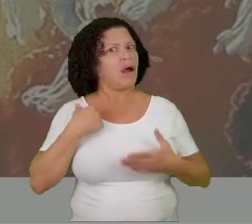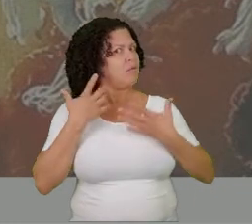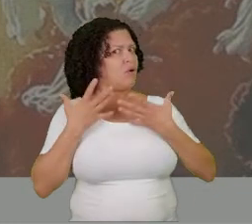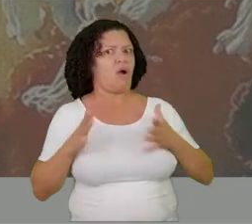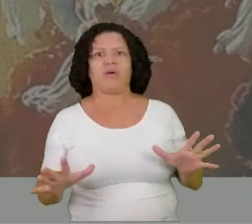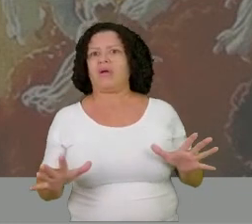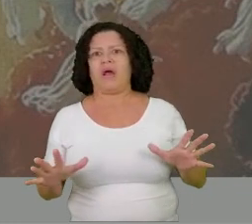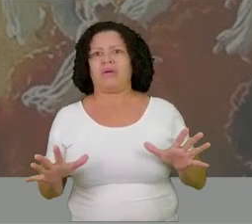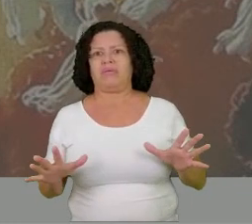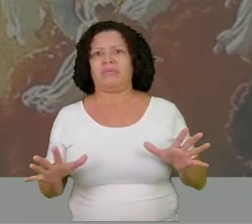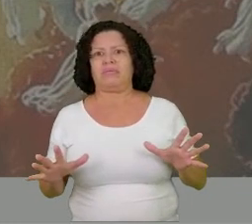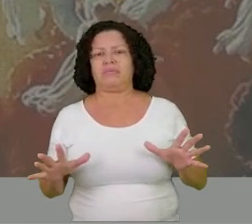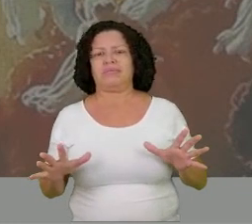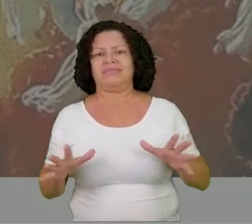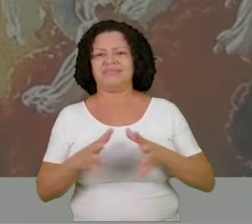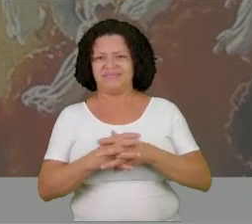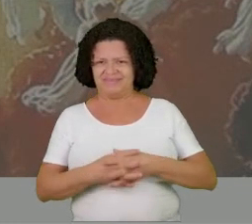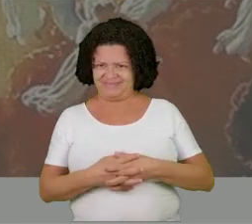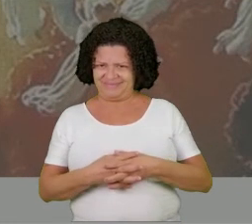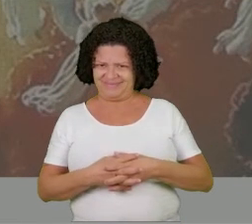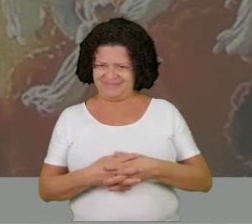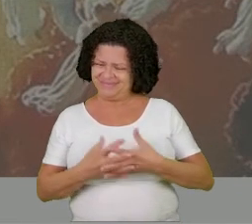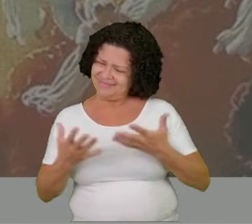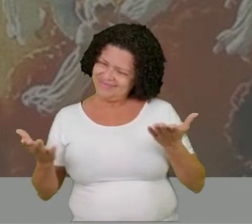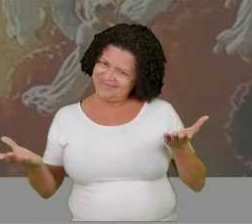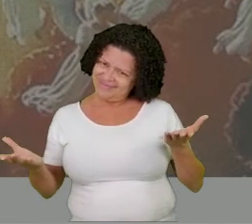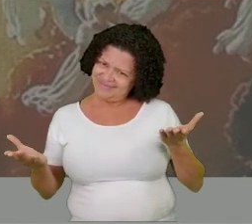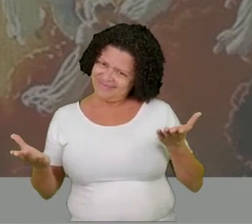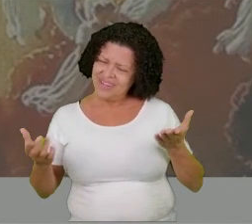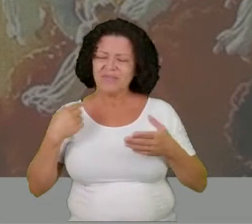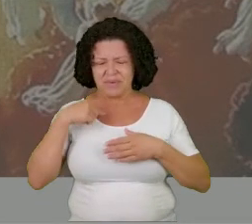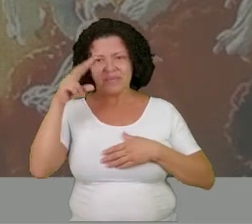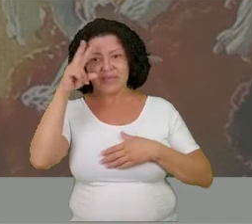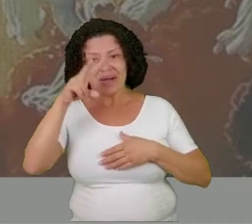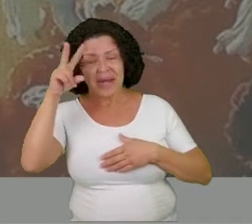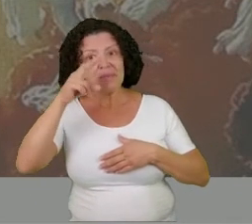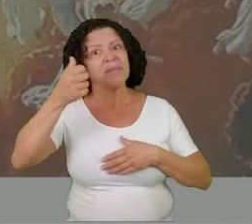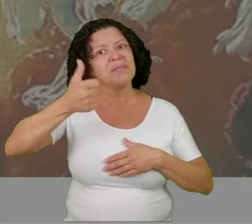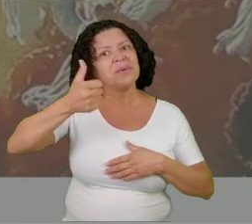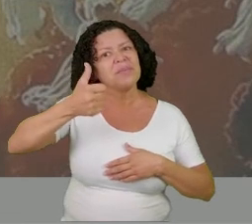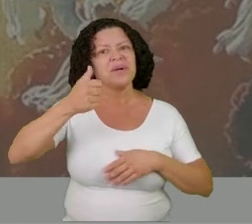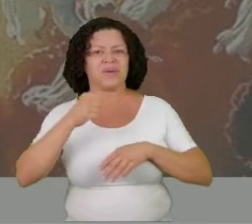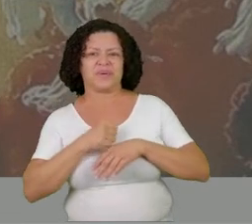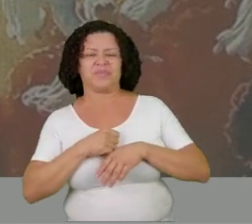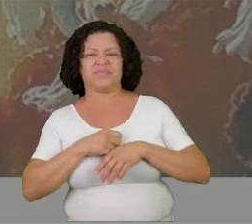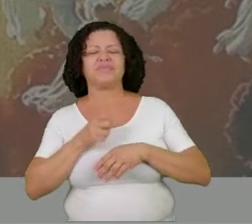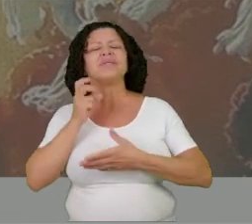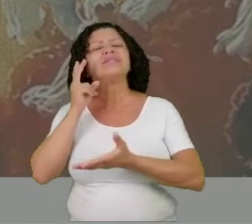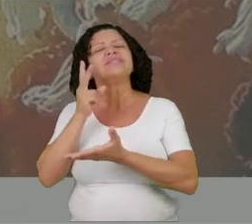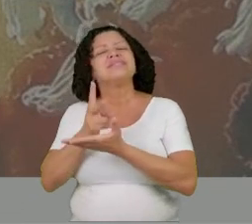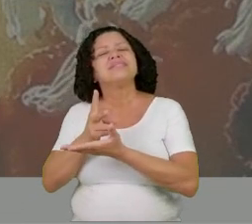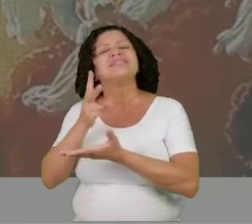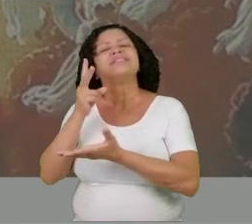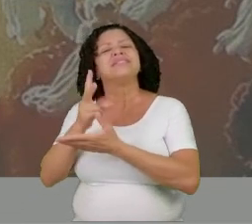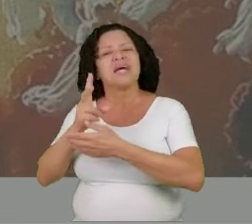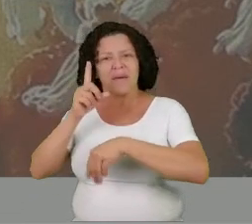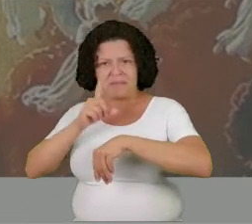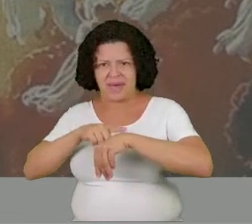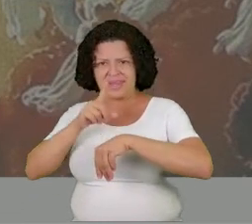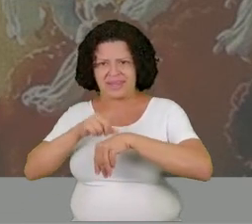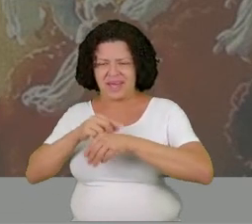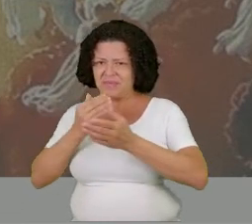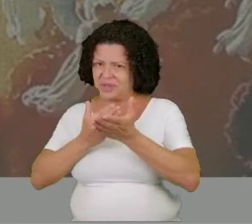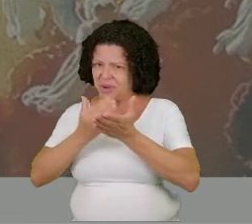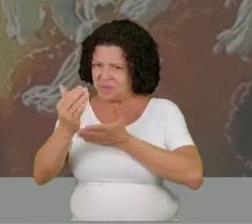André Luiz foi, né? E eu não estou querendo passar por lá. Meus amigos, vamos nos lembrar primeiro